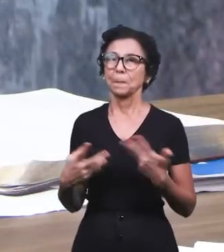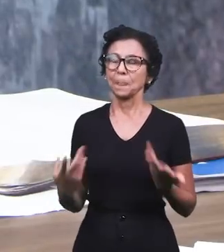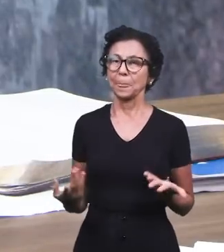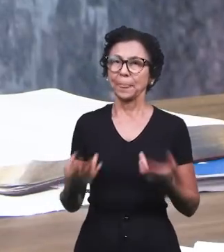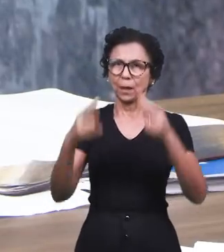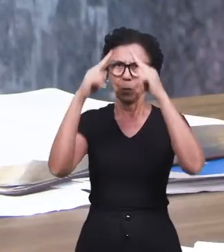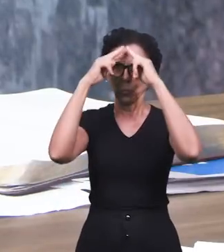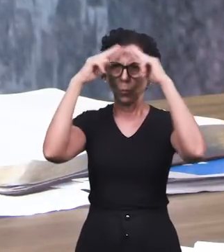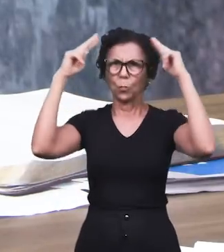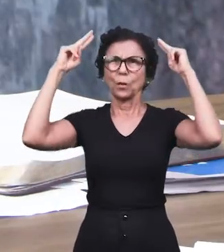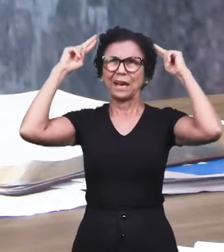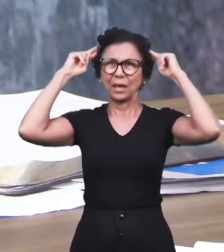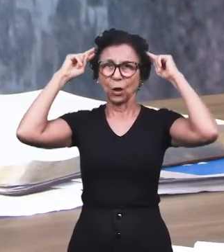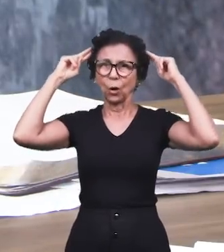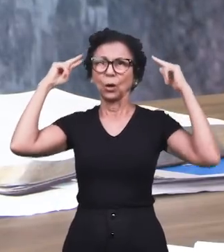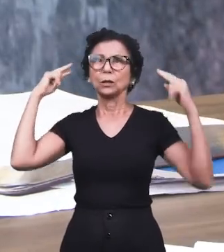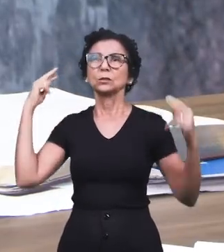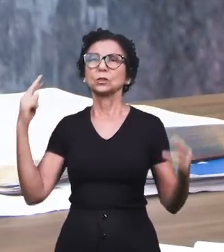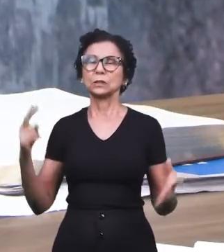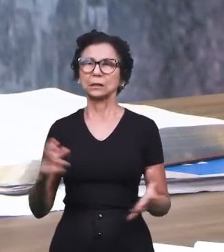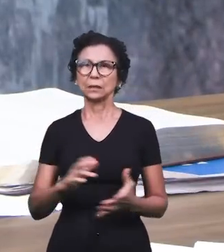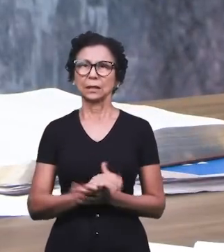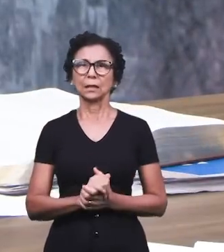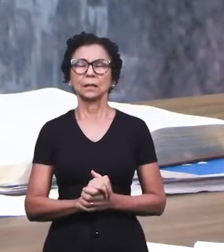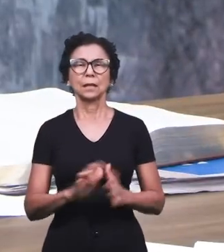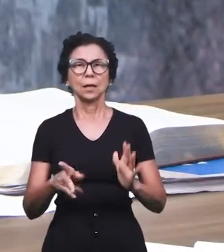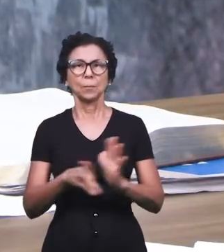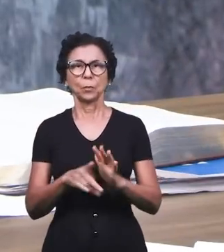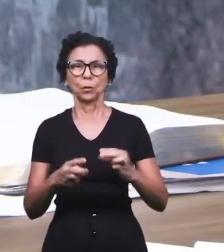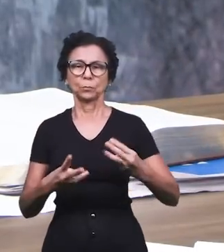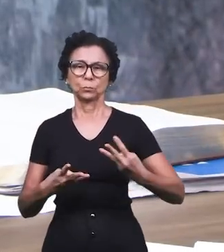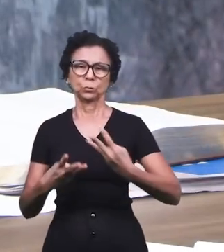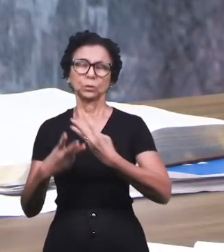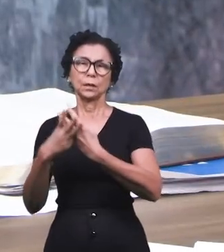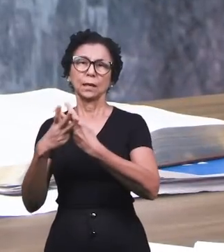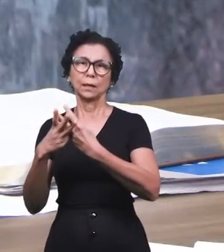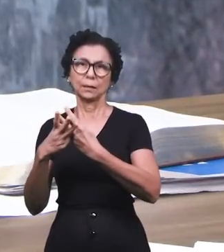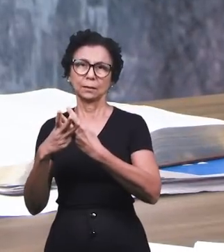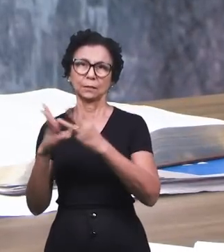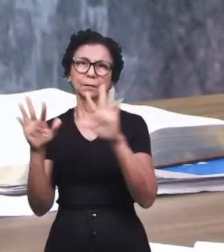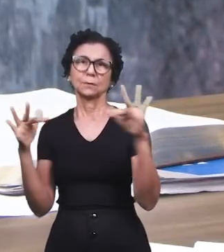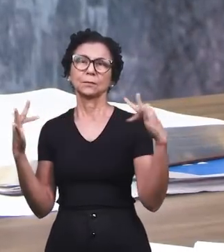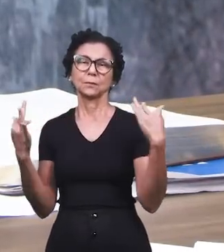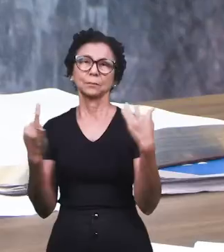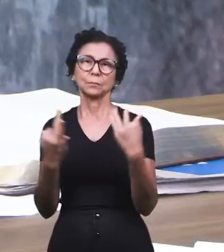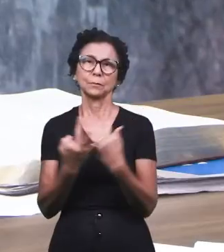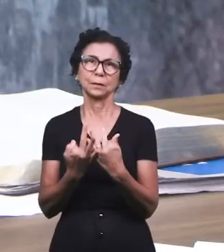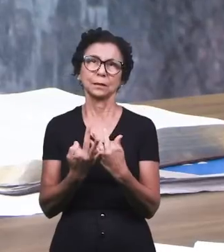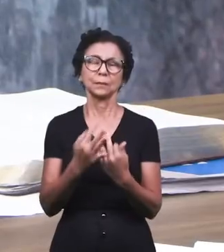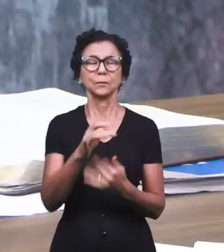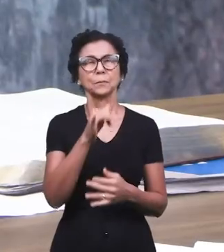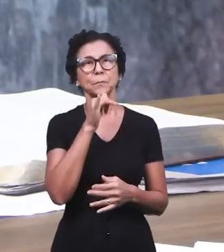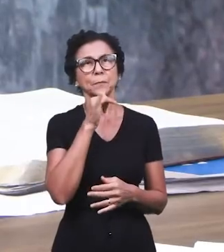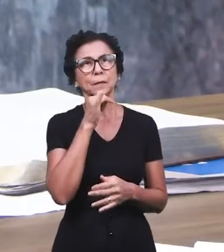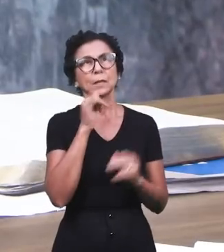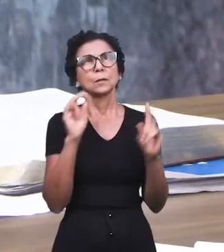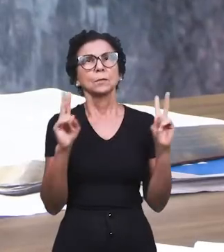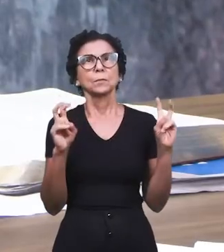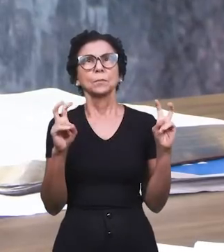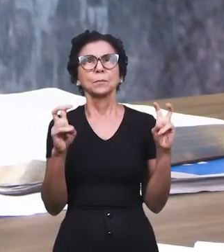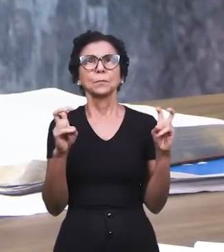Herodes, os irmãos sabem, né, que ele era de família judaica, né, de origem judaica. Então eles eram como se fosse, eu vou usar aqui uma